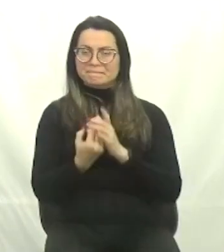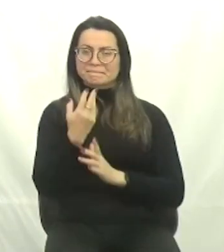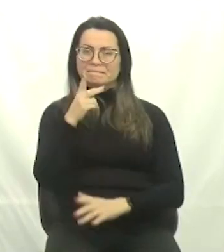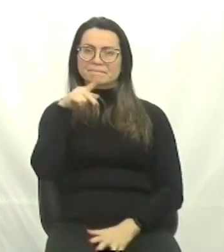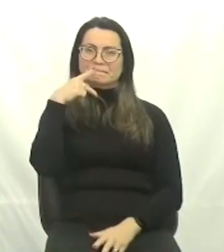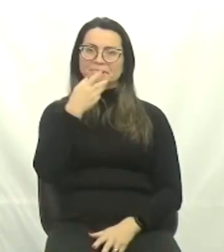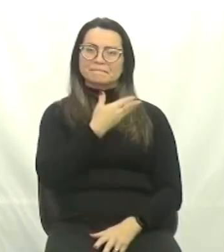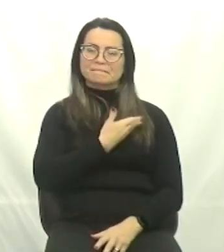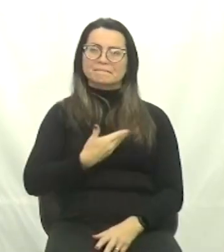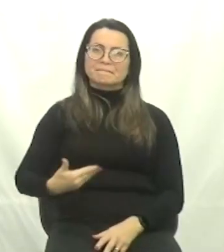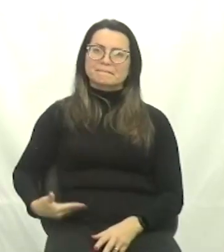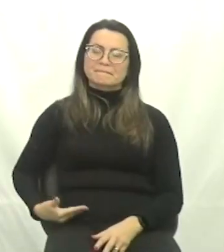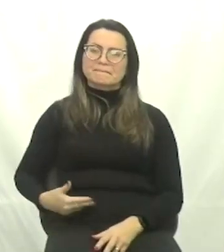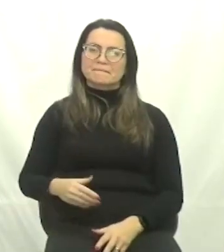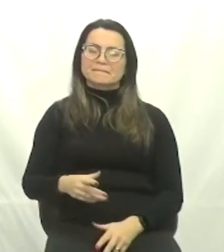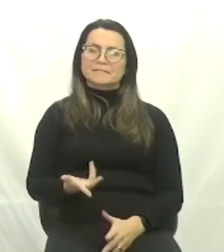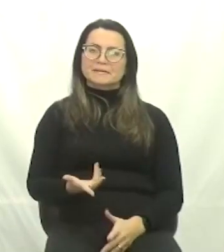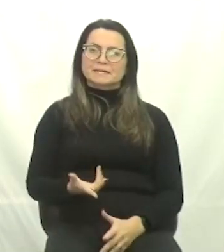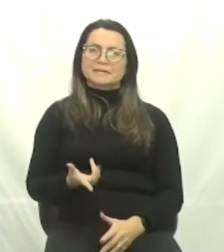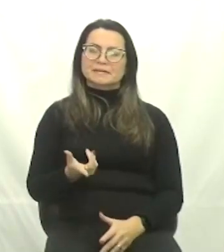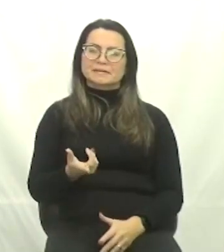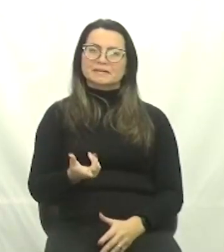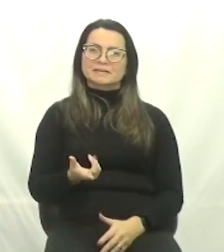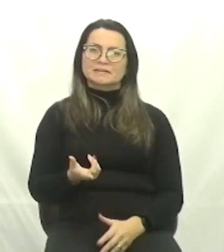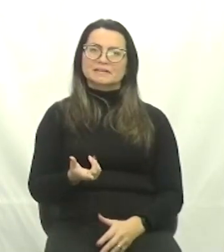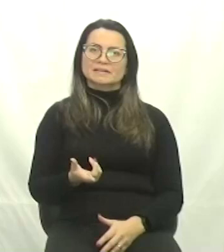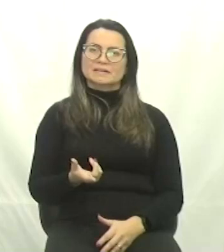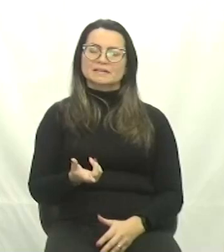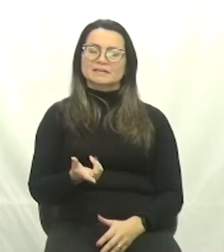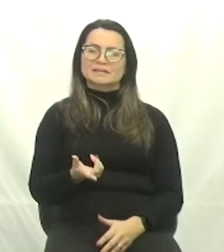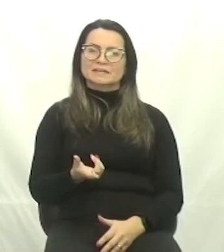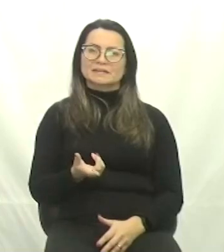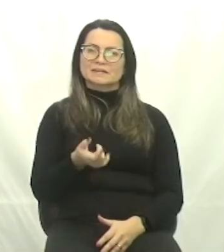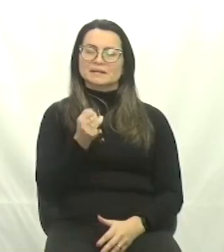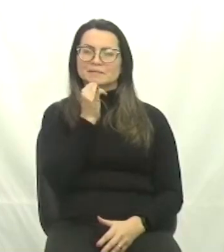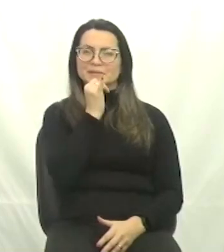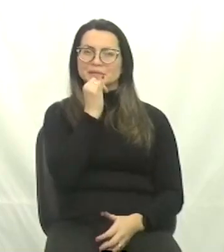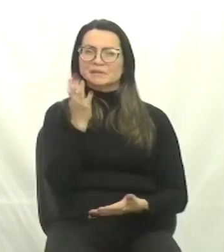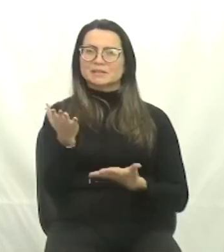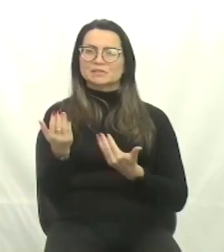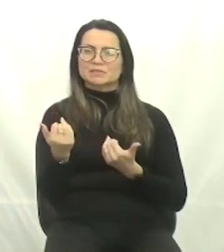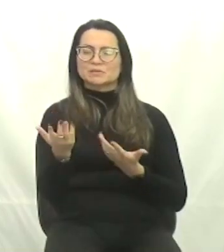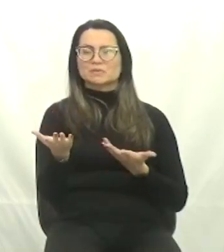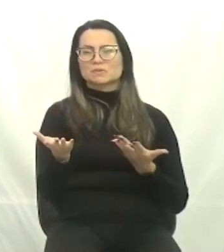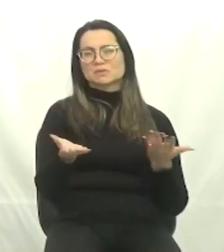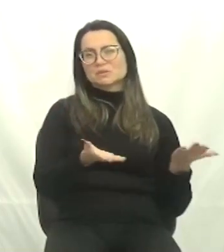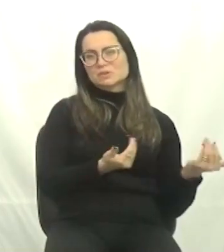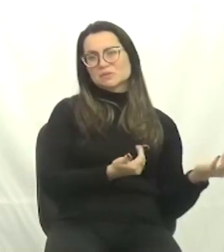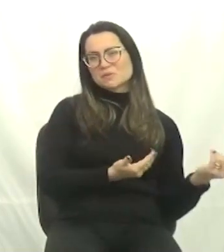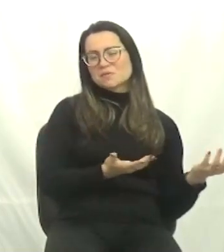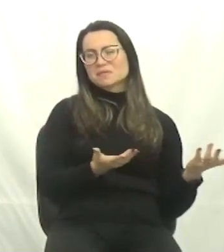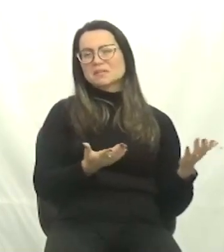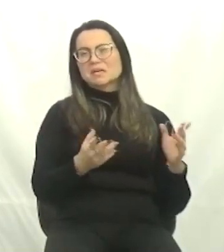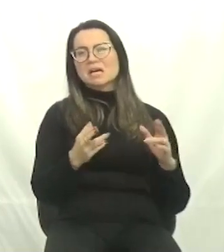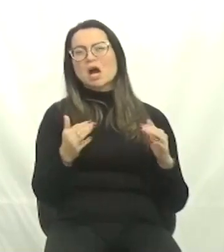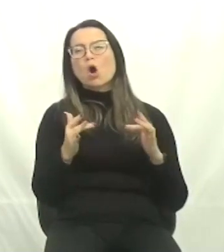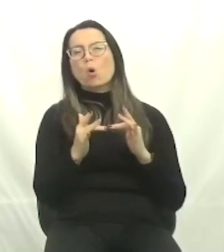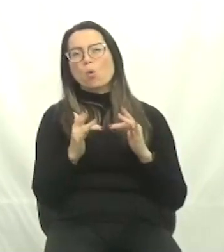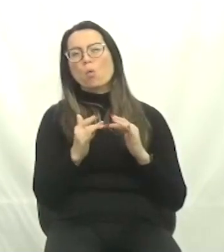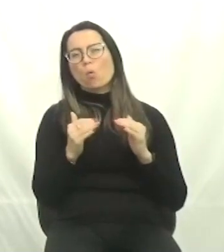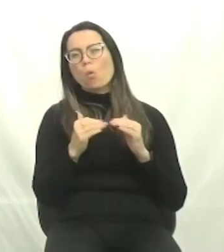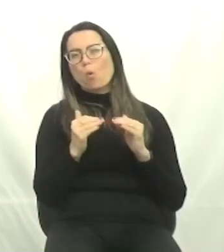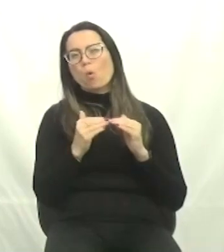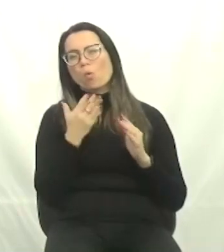públicas que façam sentido, até porque para a juventude, acho que de jovem para jovem funciona muito bem. Obrigada.